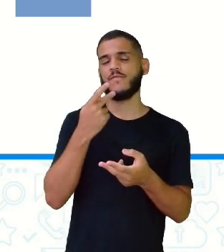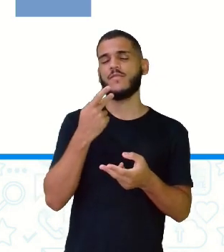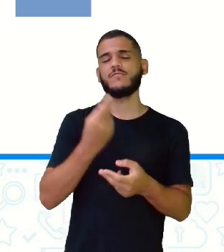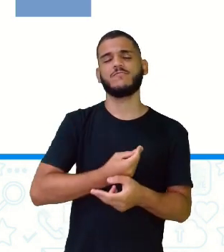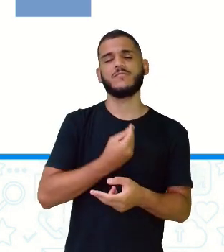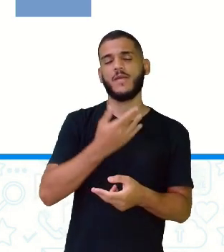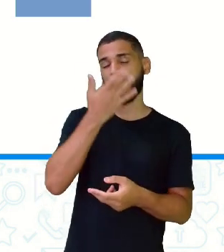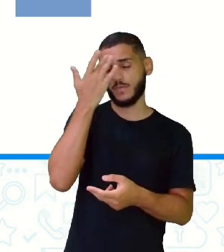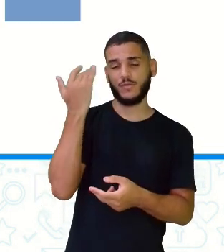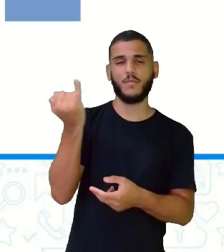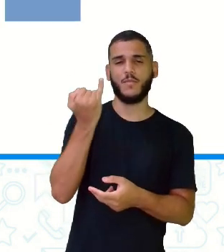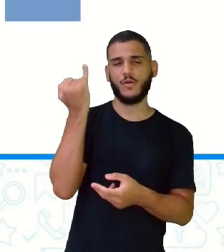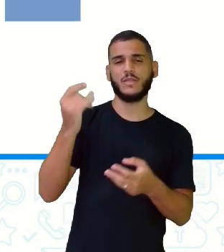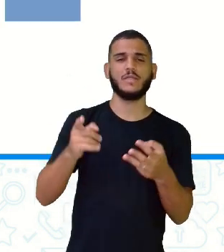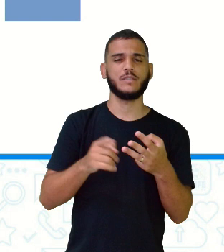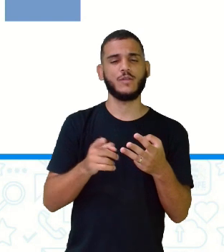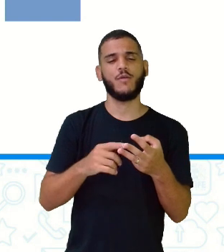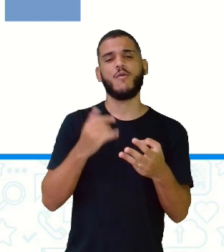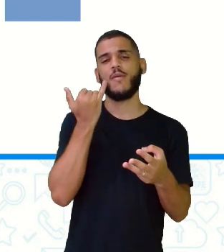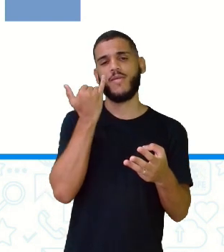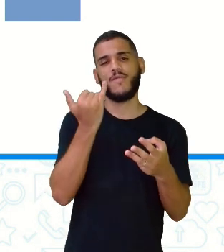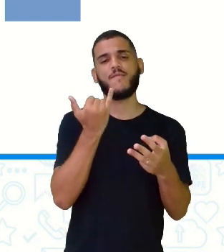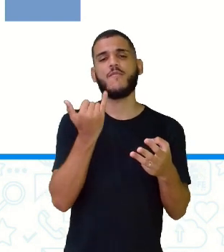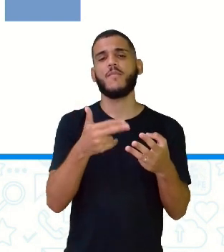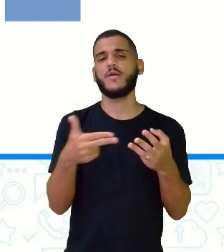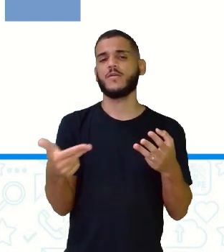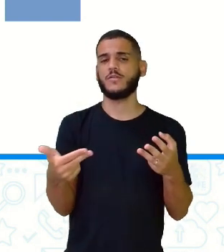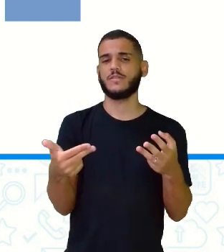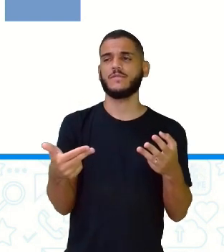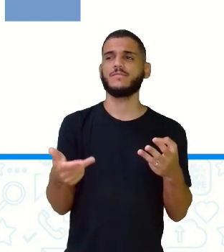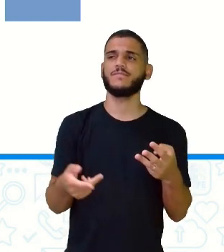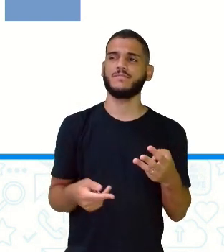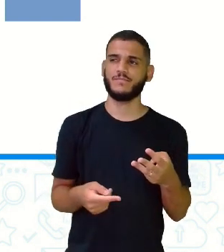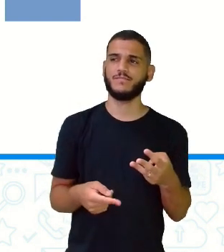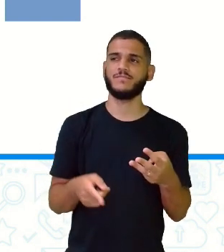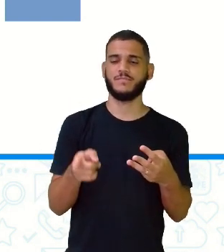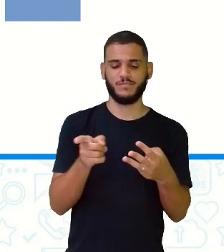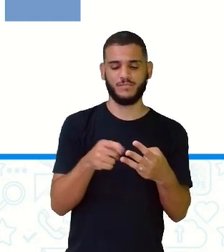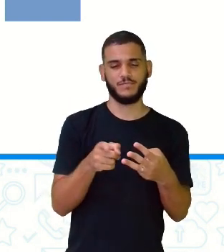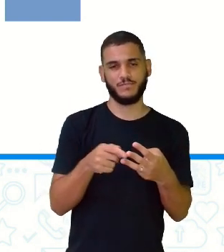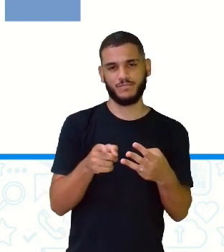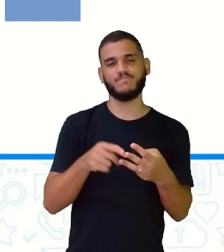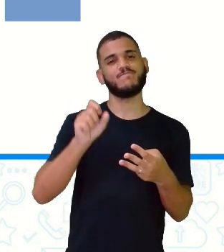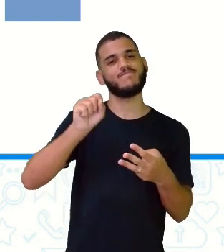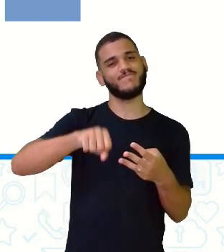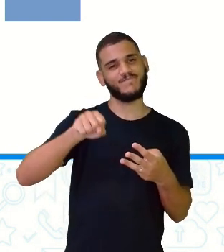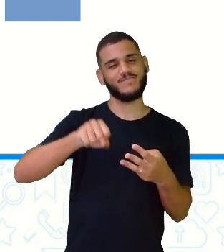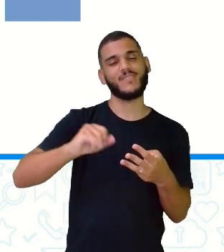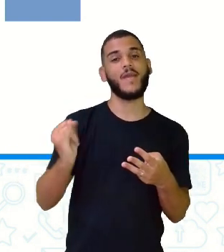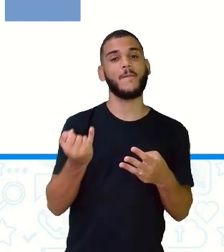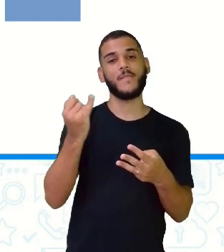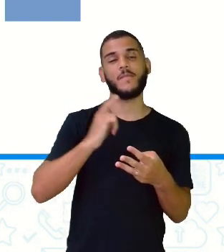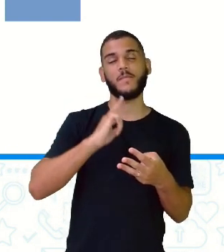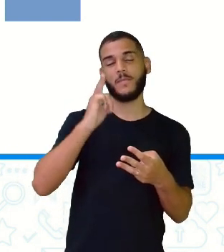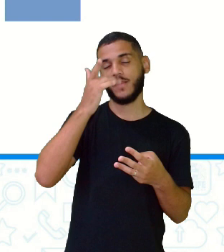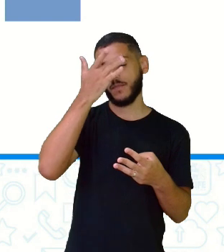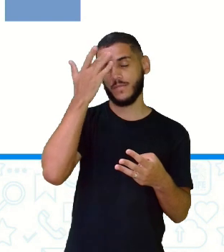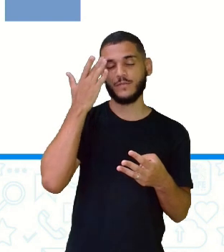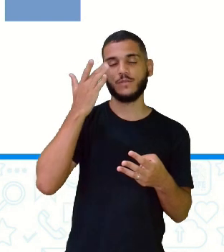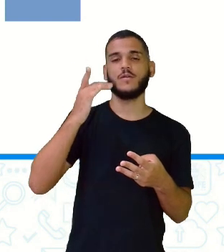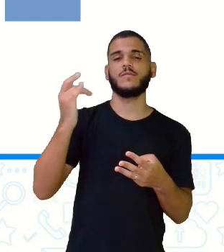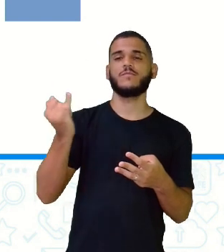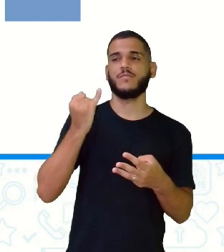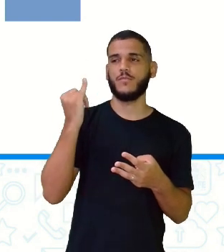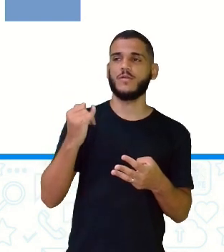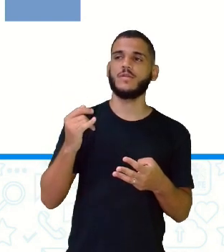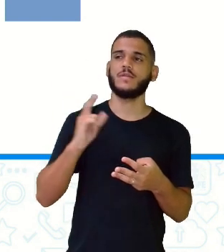importante ou informar algo. Falar sobre a vida de alguém importante, alguém que teve uma relevância